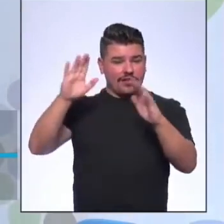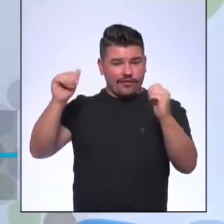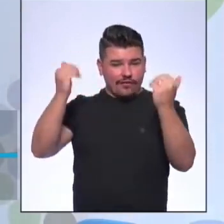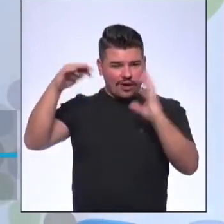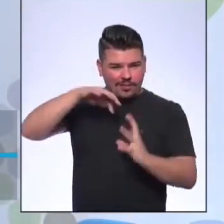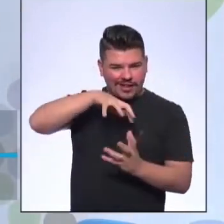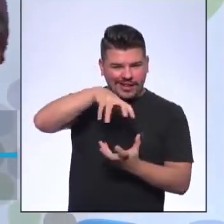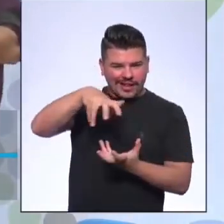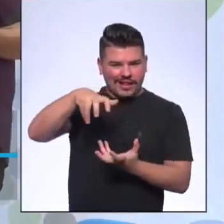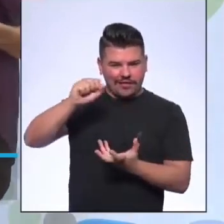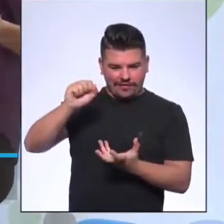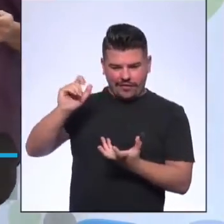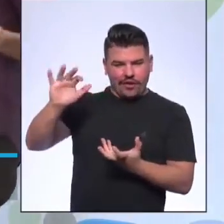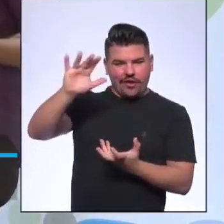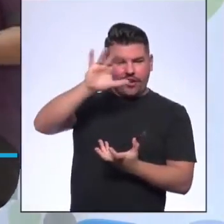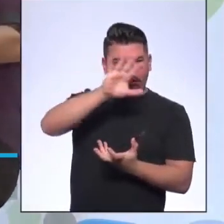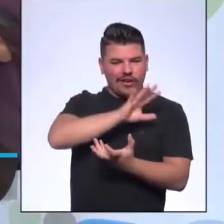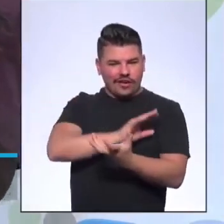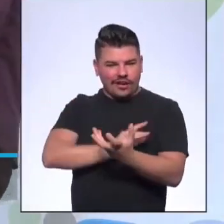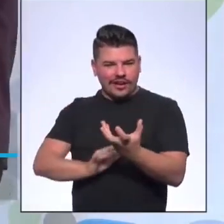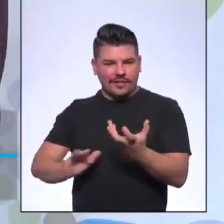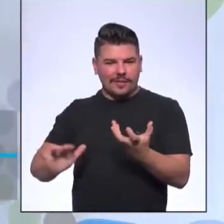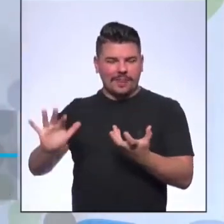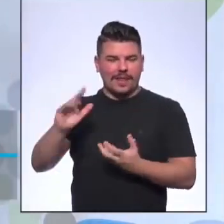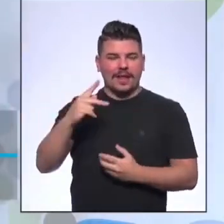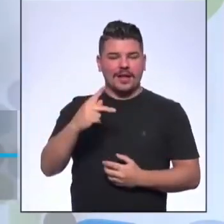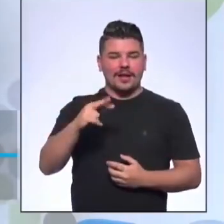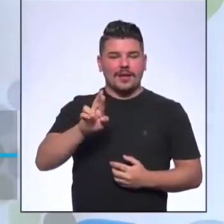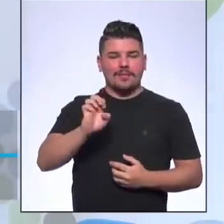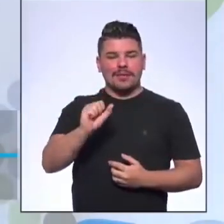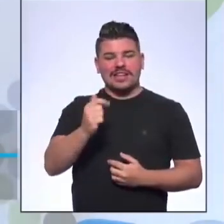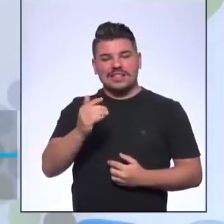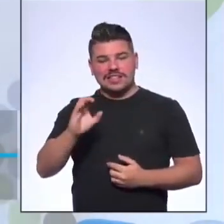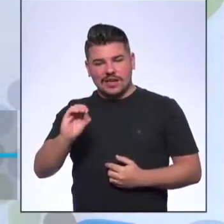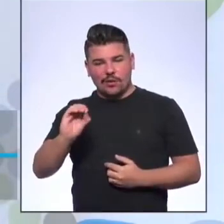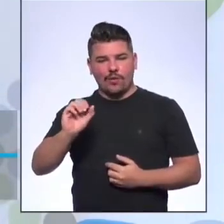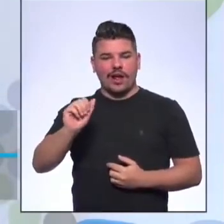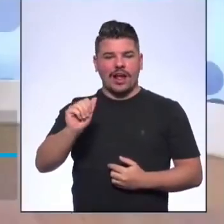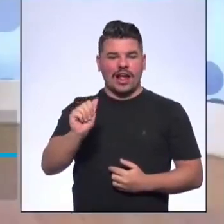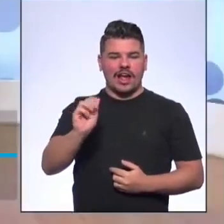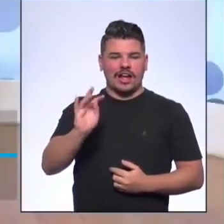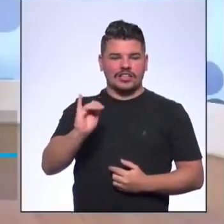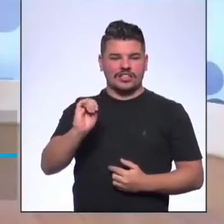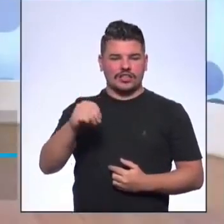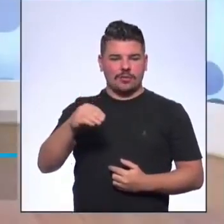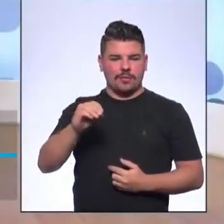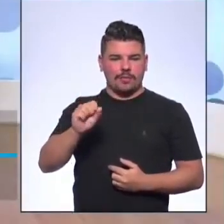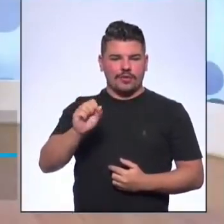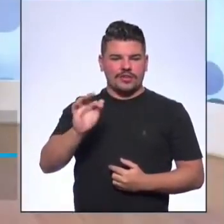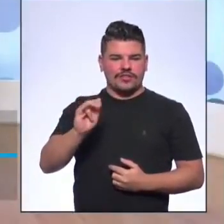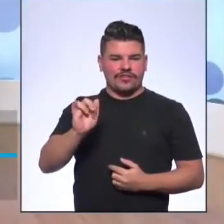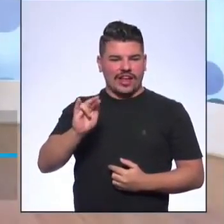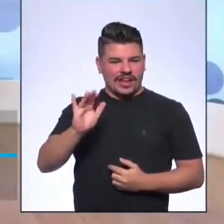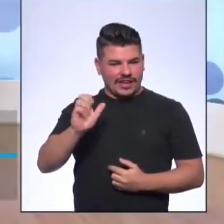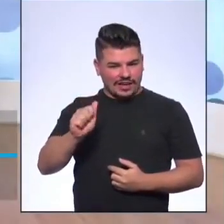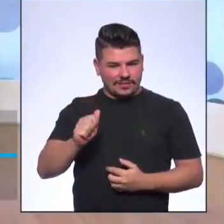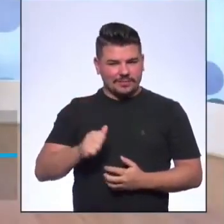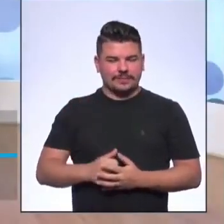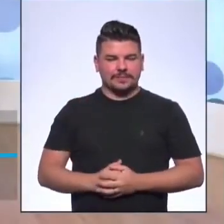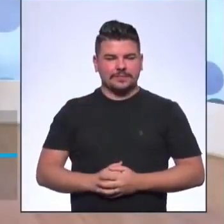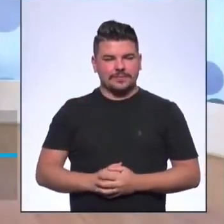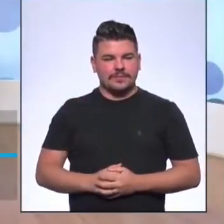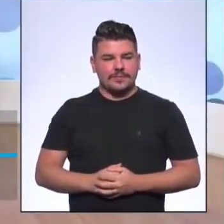No caso, né? Aí a gente chama de ATM, né? No caso. É isso, né? Tem que prestar atenção nas unidades, né? E unidade de pressão,